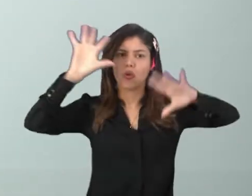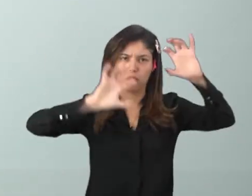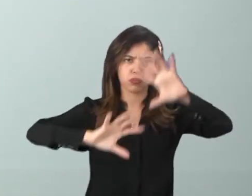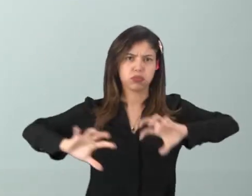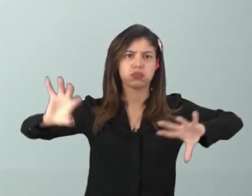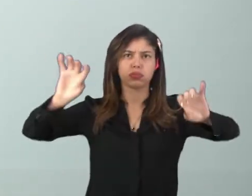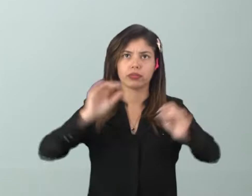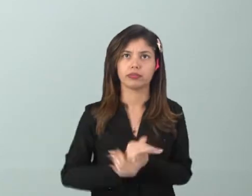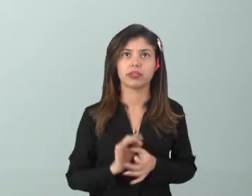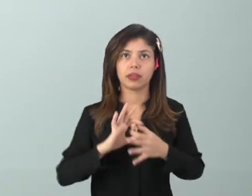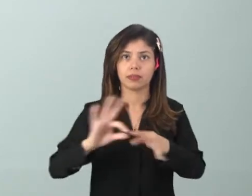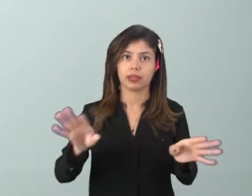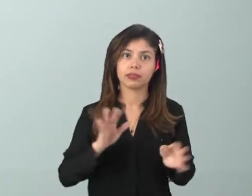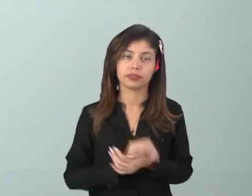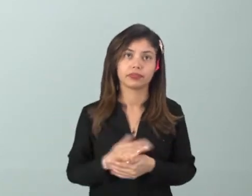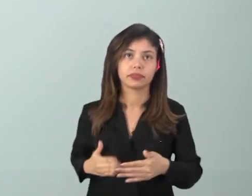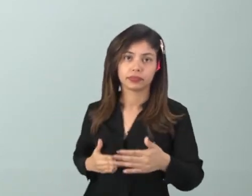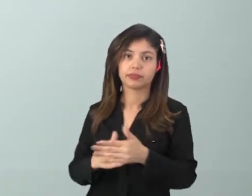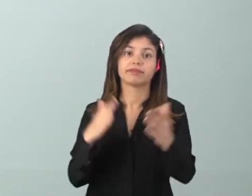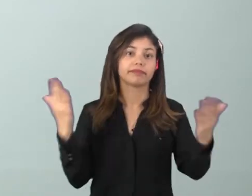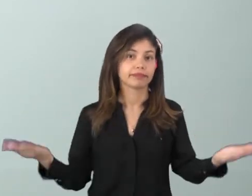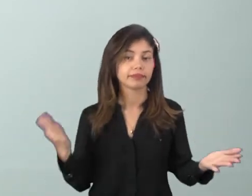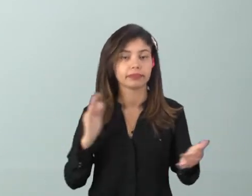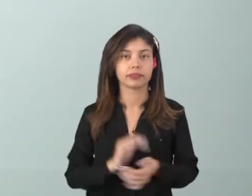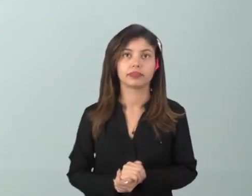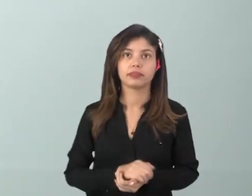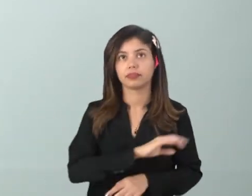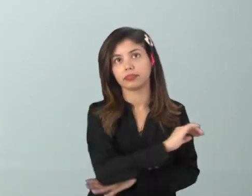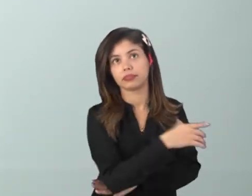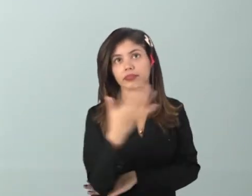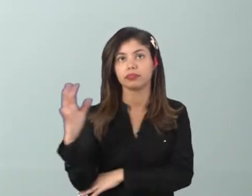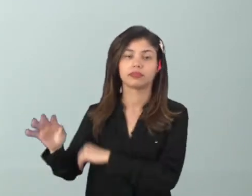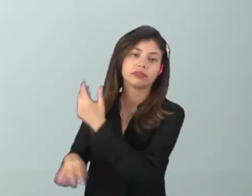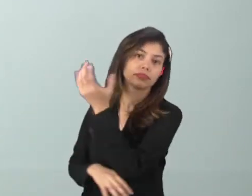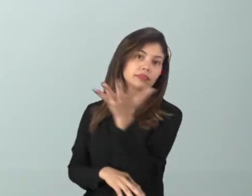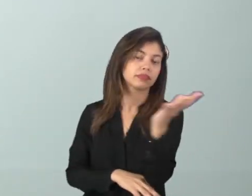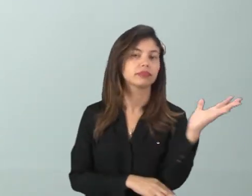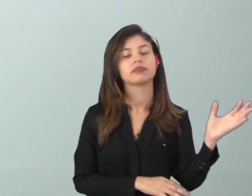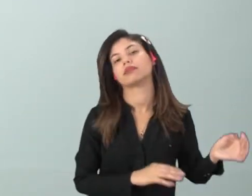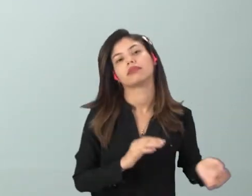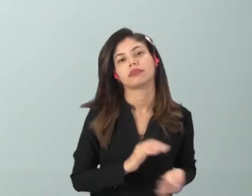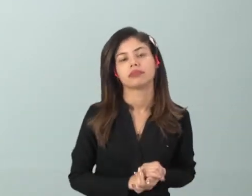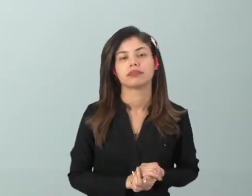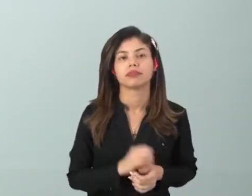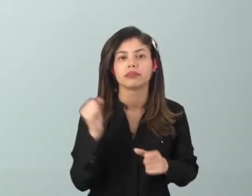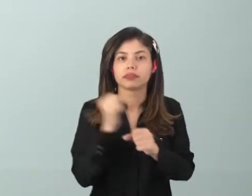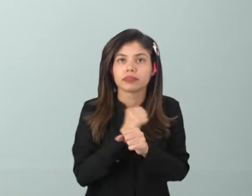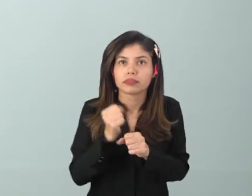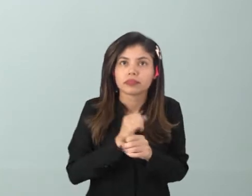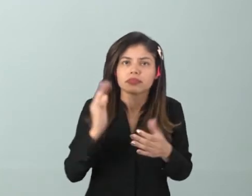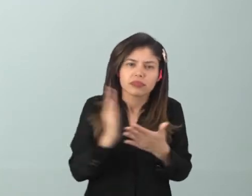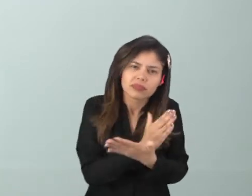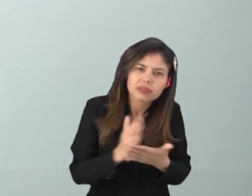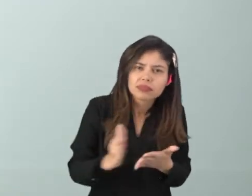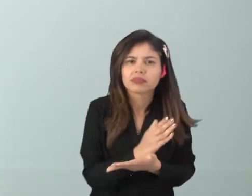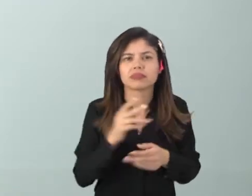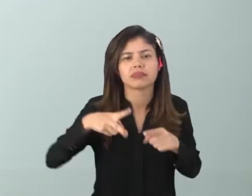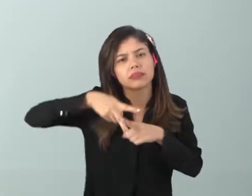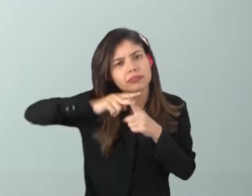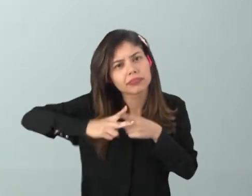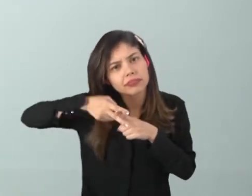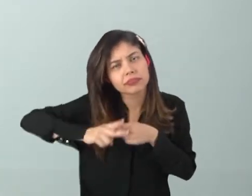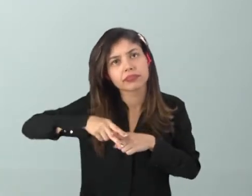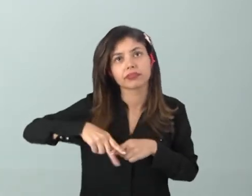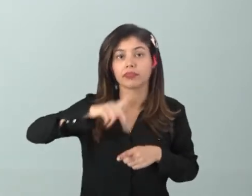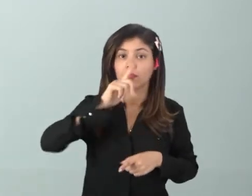não libera nada, tá? O grande impacto, mais uma vez, é ambiental, porque você tem que construir alguns equipamentos, você tem que instalar